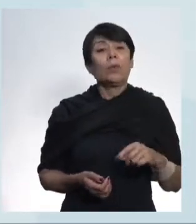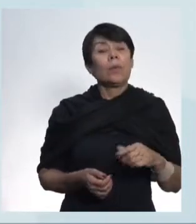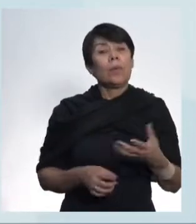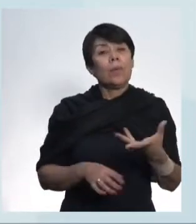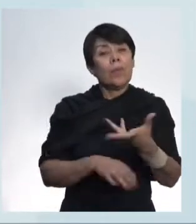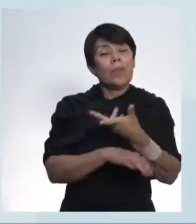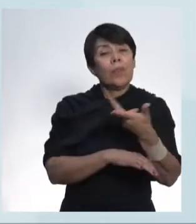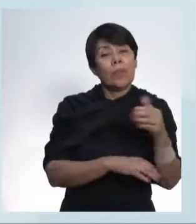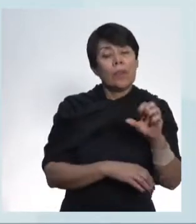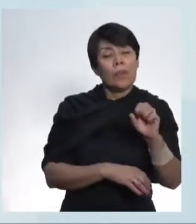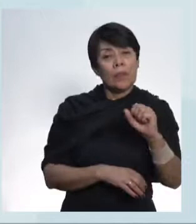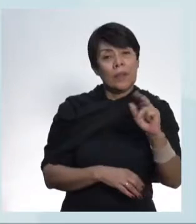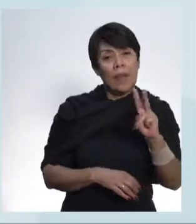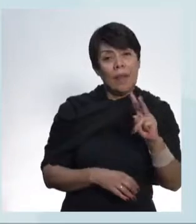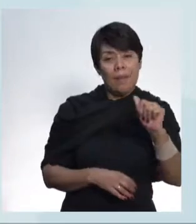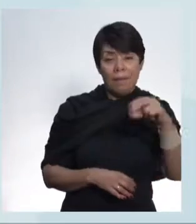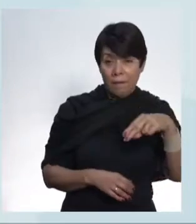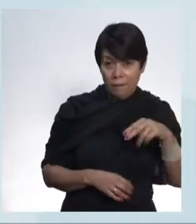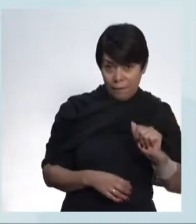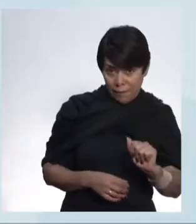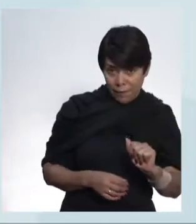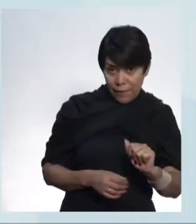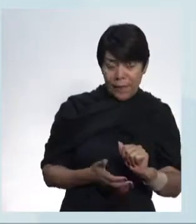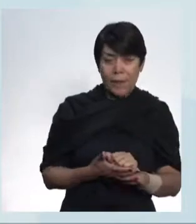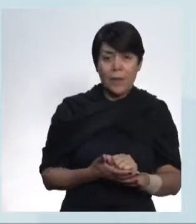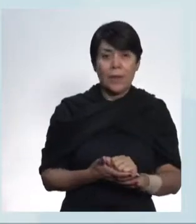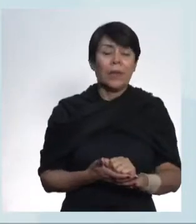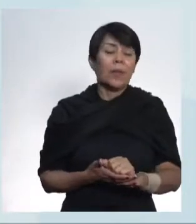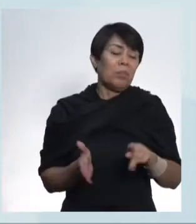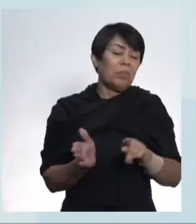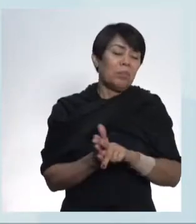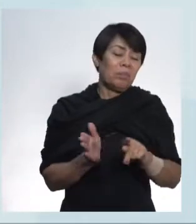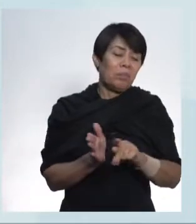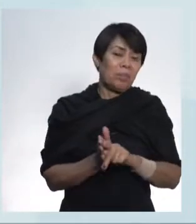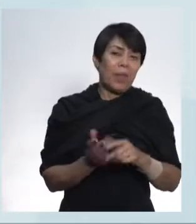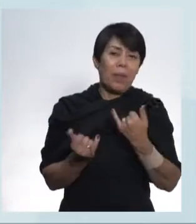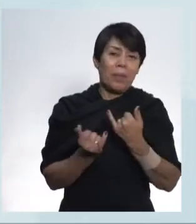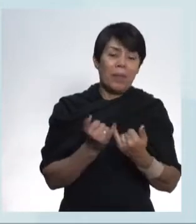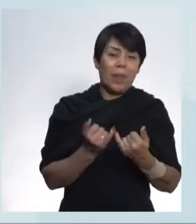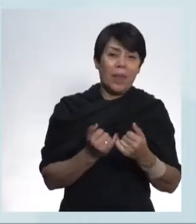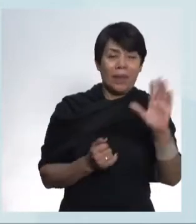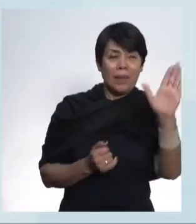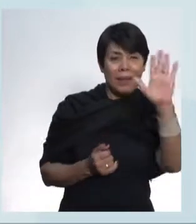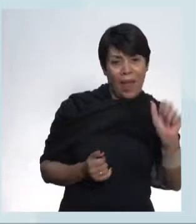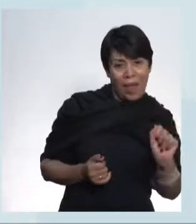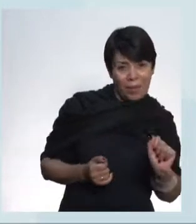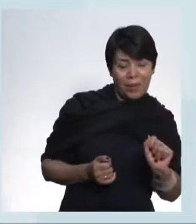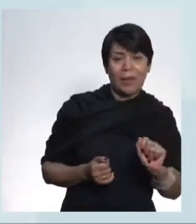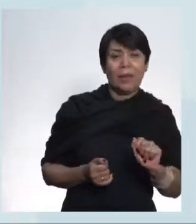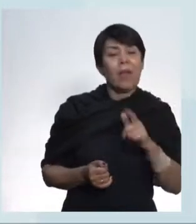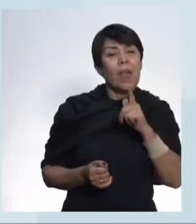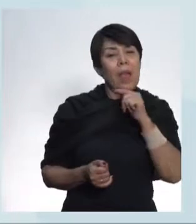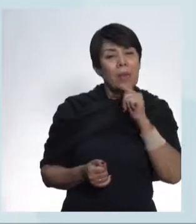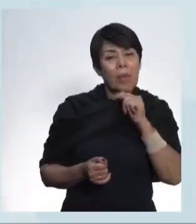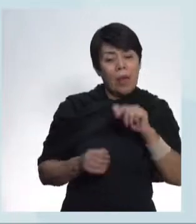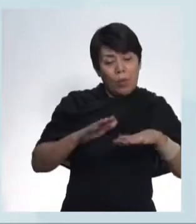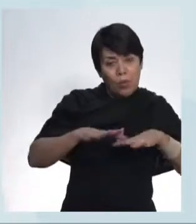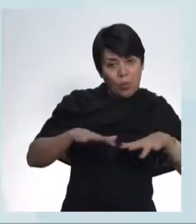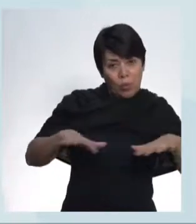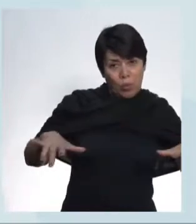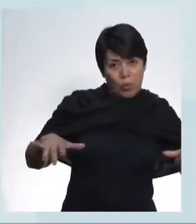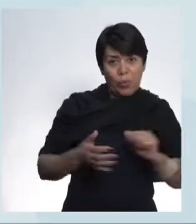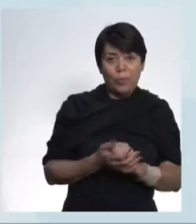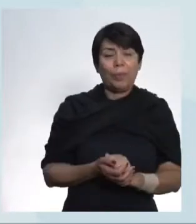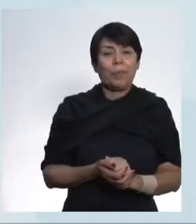de savanas, tanto é que é conhecido como savana africana, e alagada. Tem os recursos naturais,